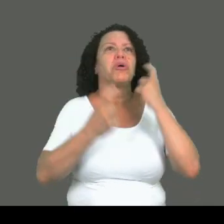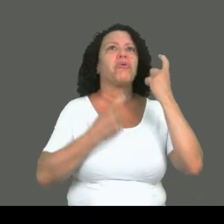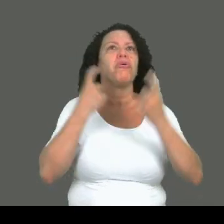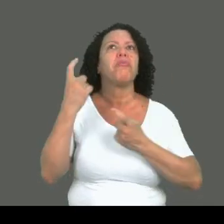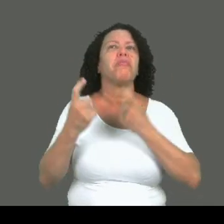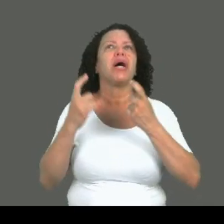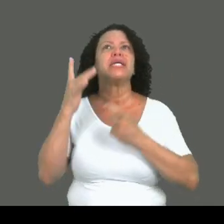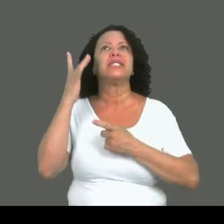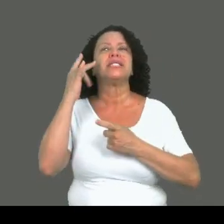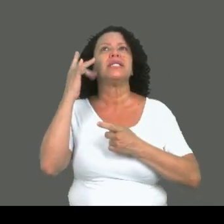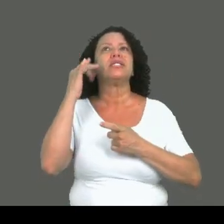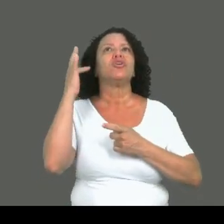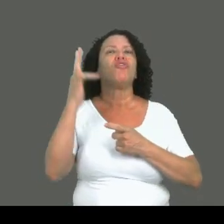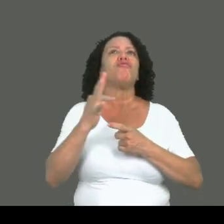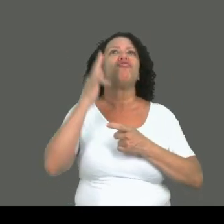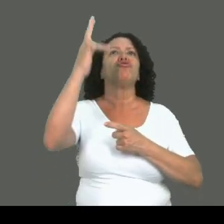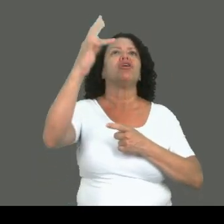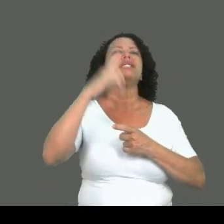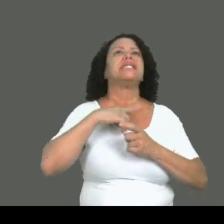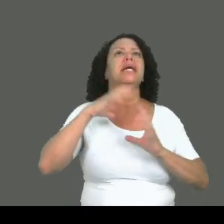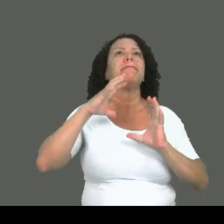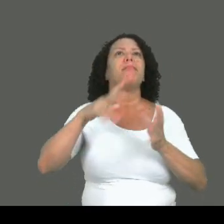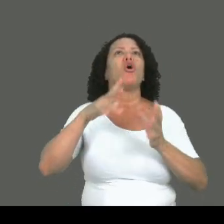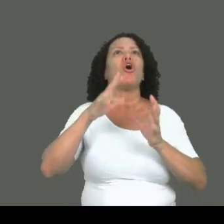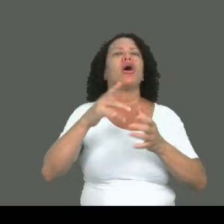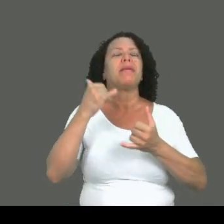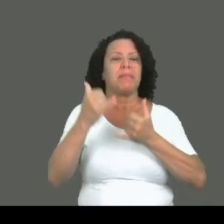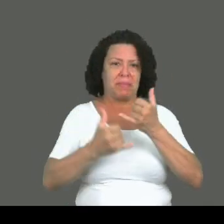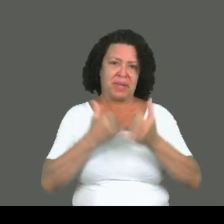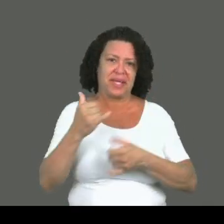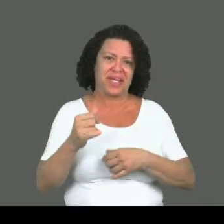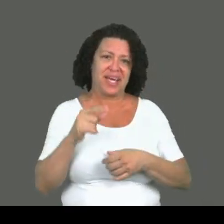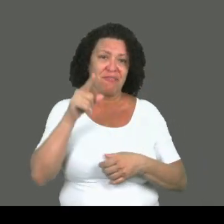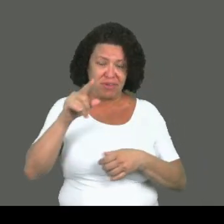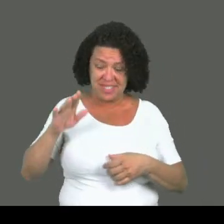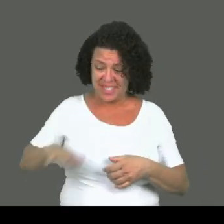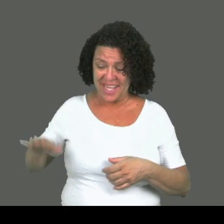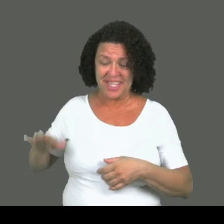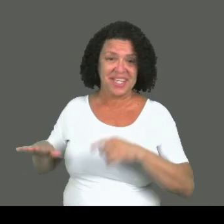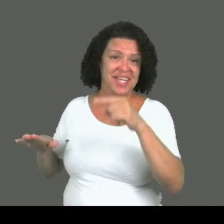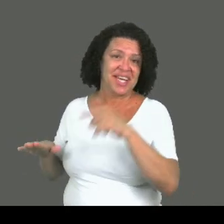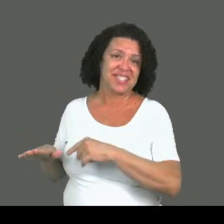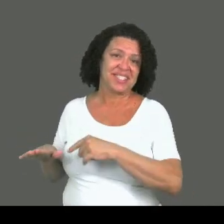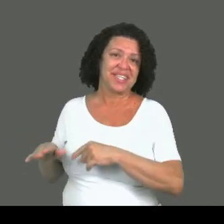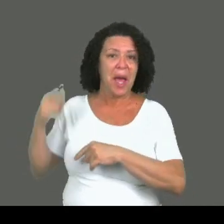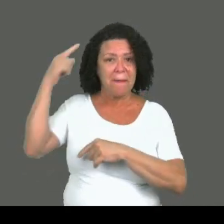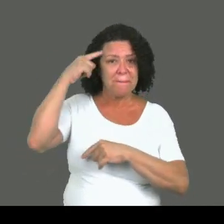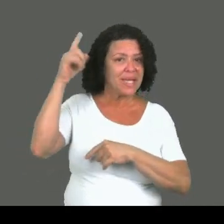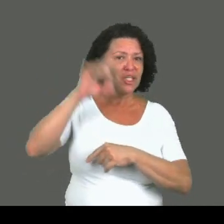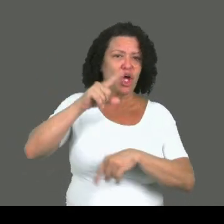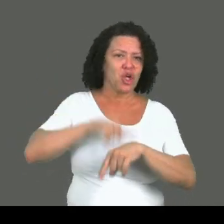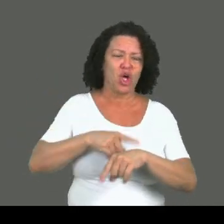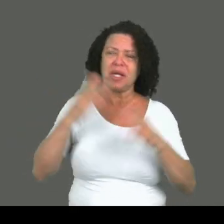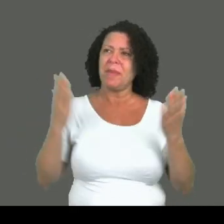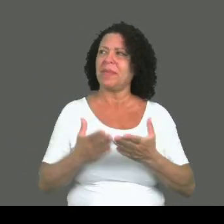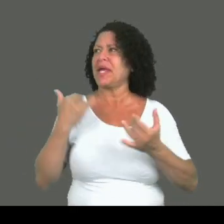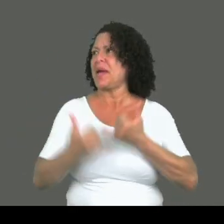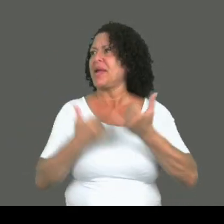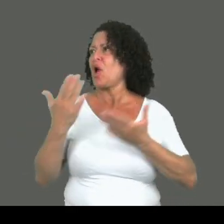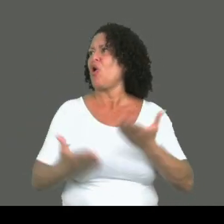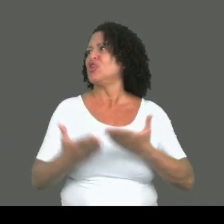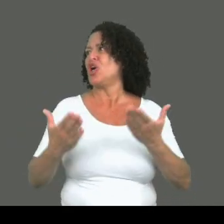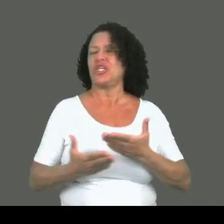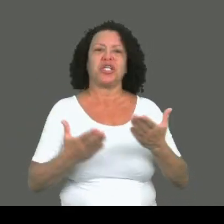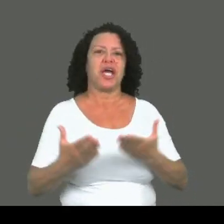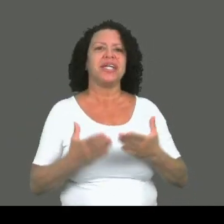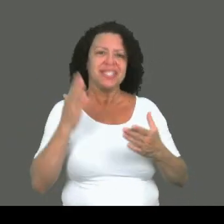se amanhã você vai ter bola para jogar? Não. A criança, em geral, ela vive o